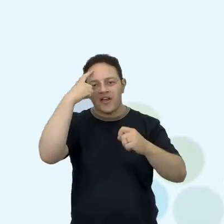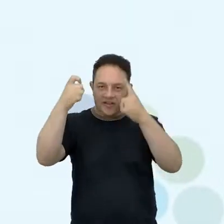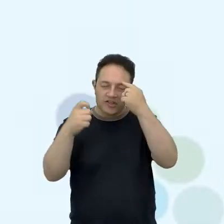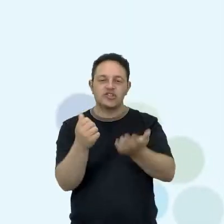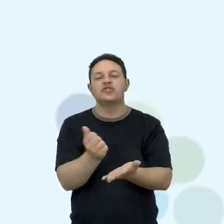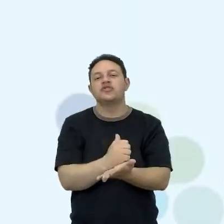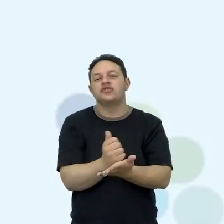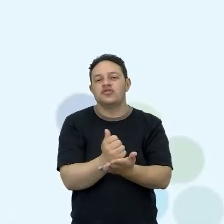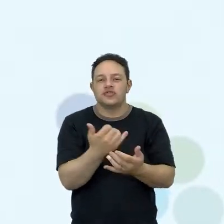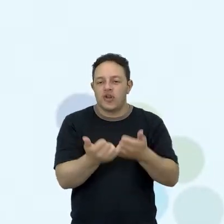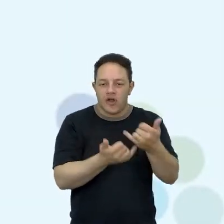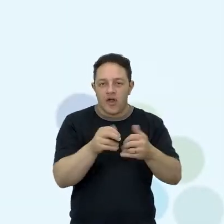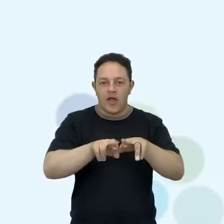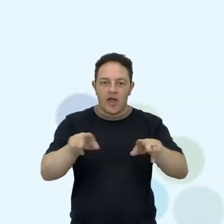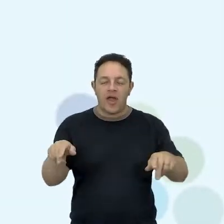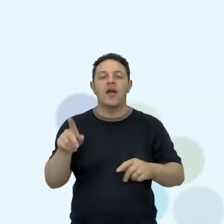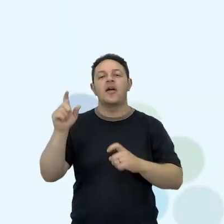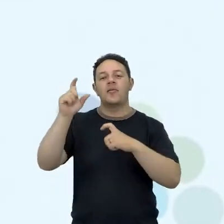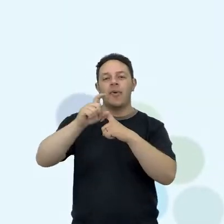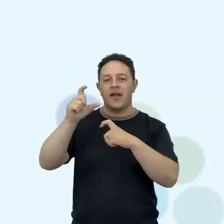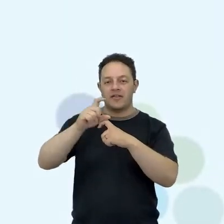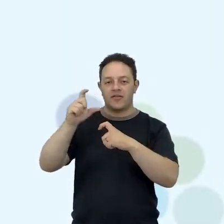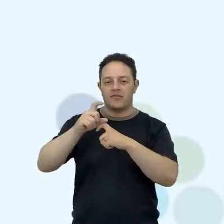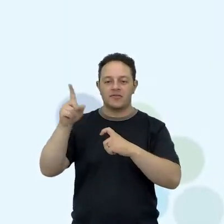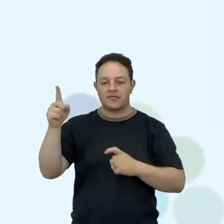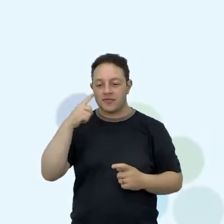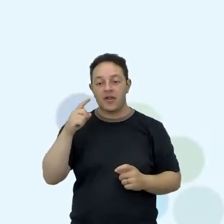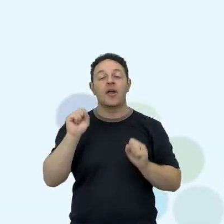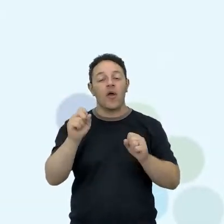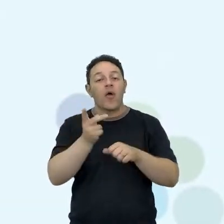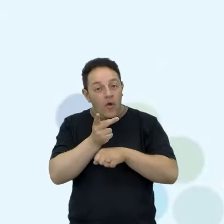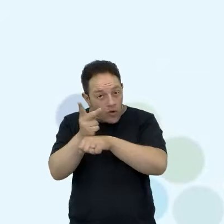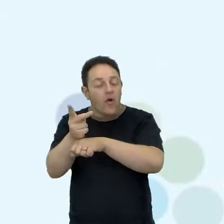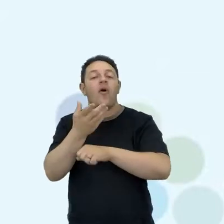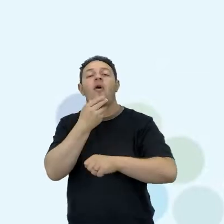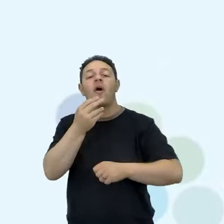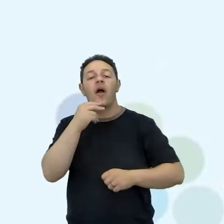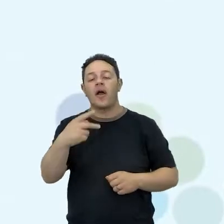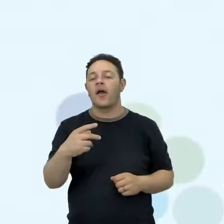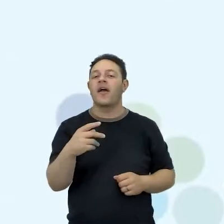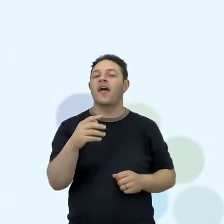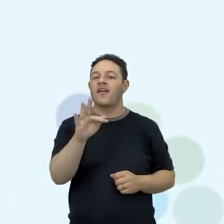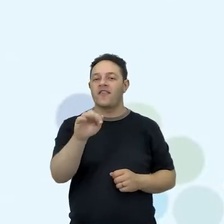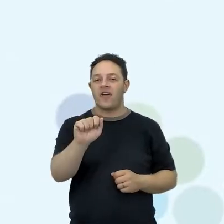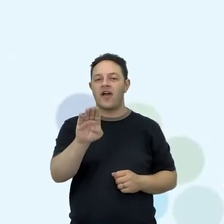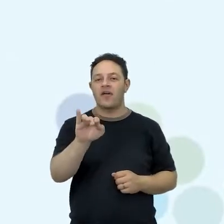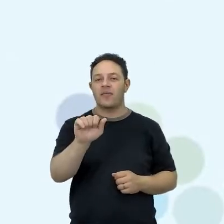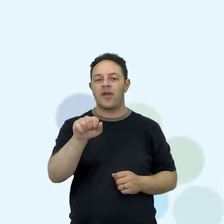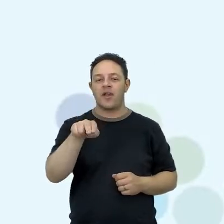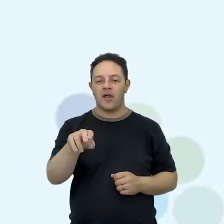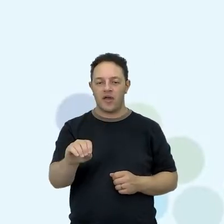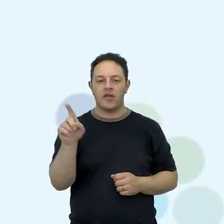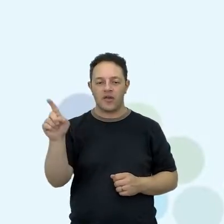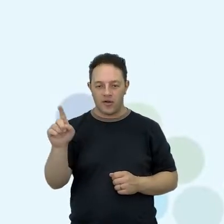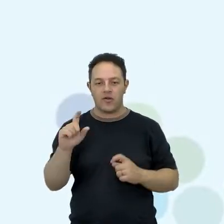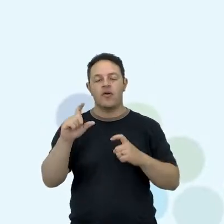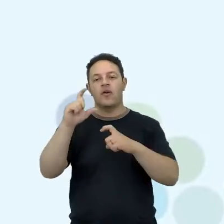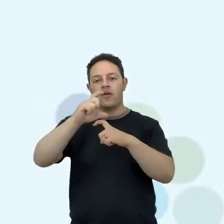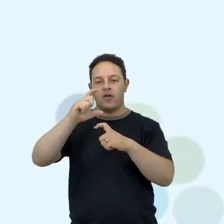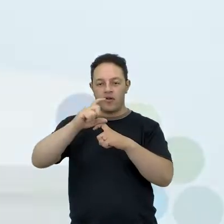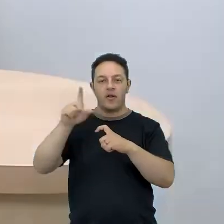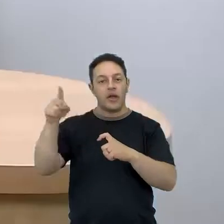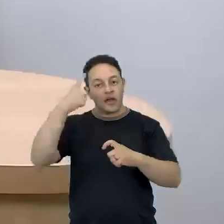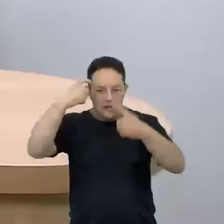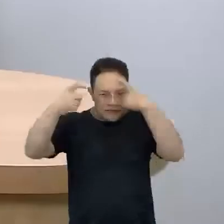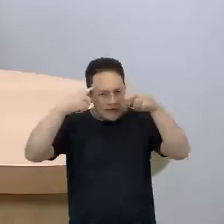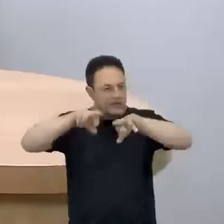muitas dicas nos vídeos dele. Inclusive, vocês podem seguir o canal do Fabiano, é muito legal. Uma boa parte dos vídeos deles tem lá Creative